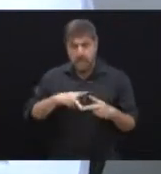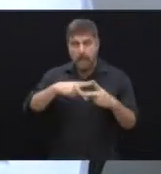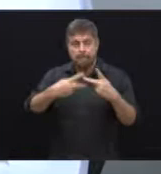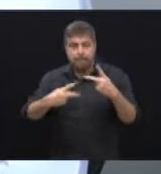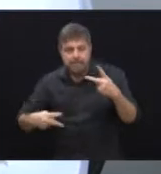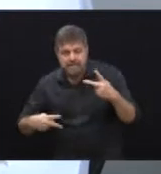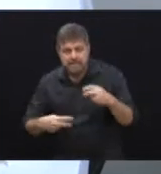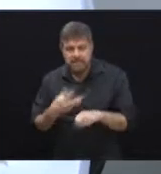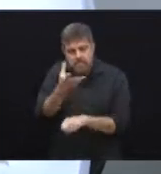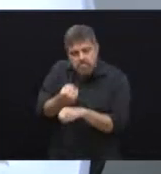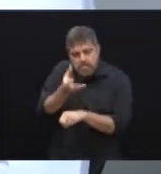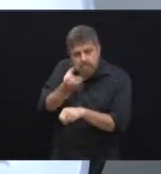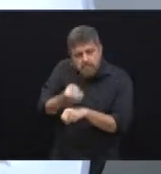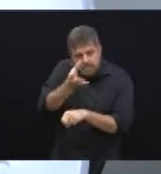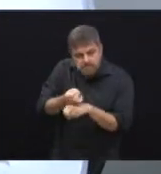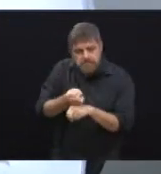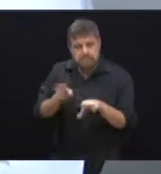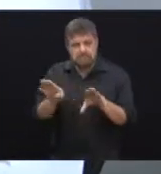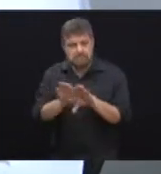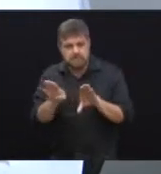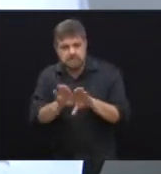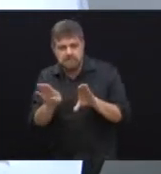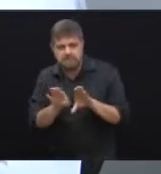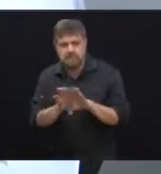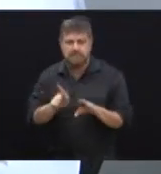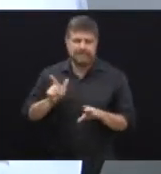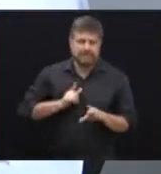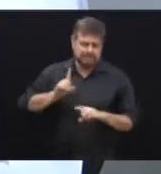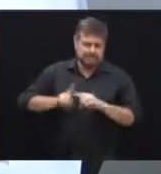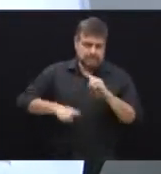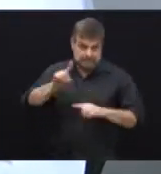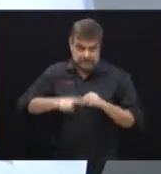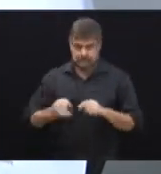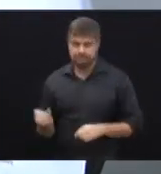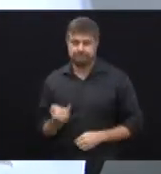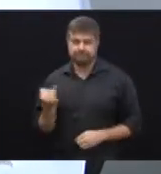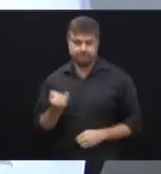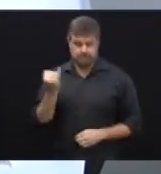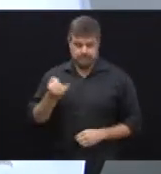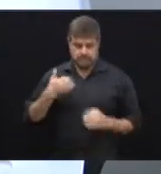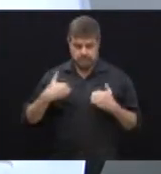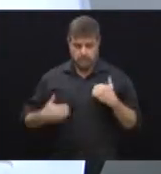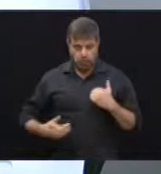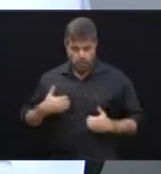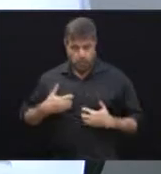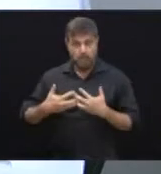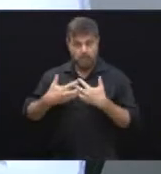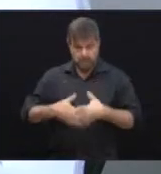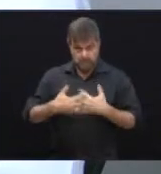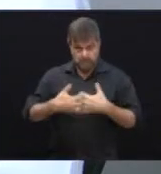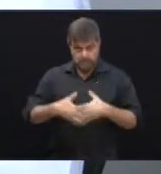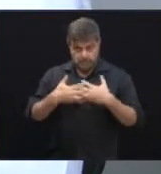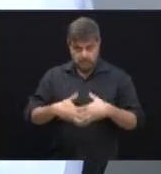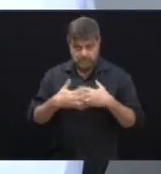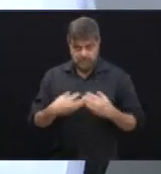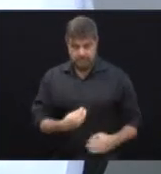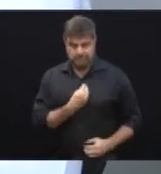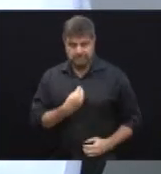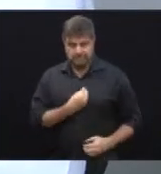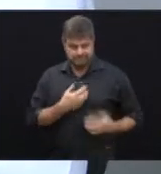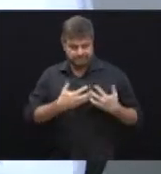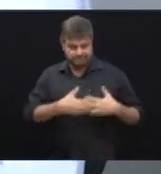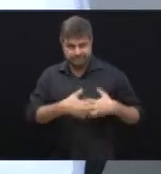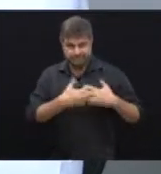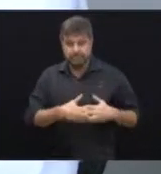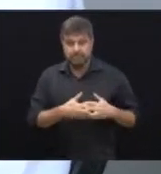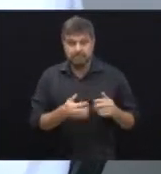sangue algumas proteínas, né, alguns íons, né, coisas que são essenciais